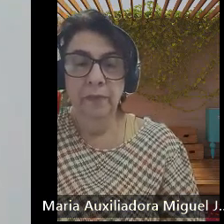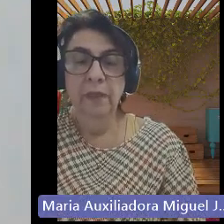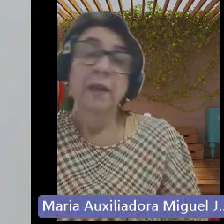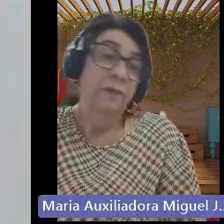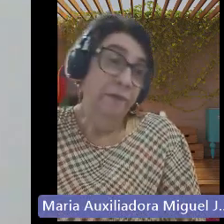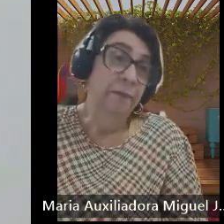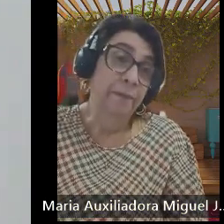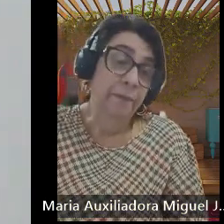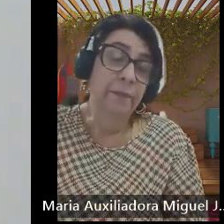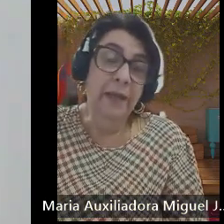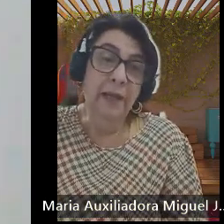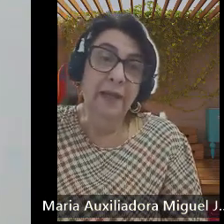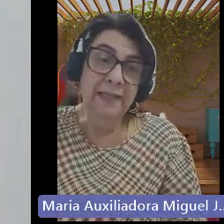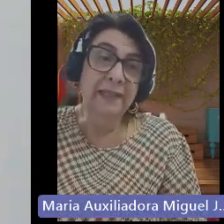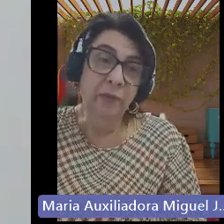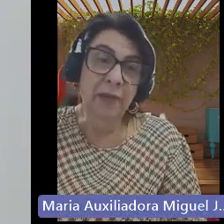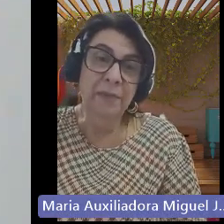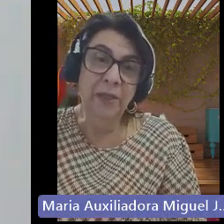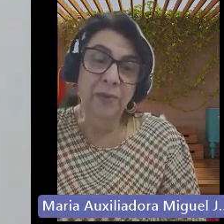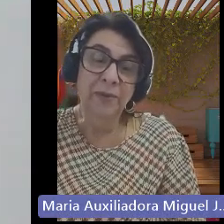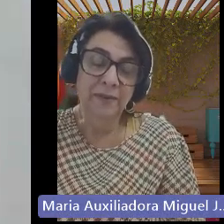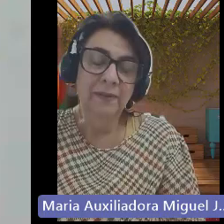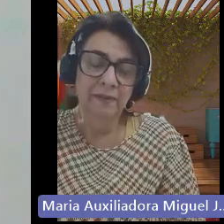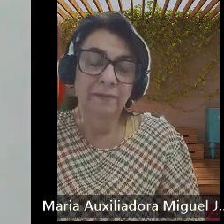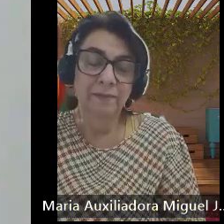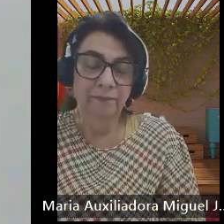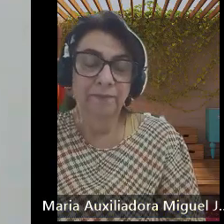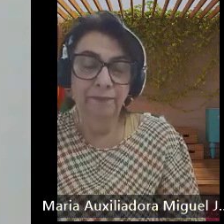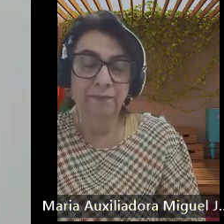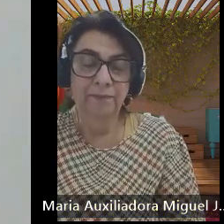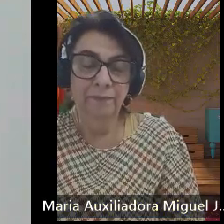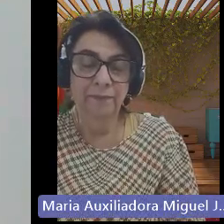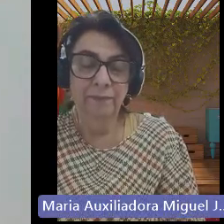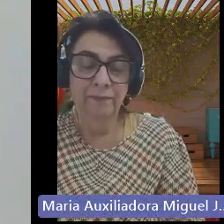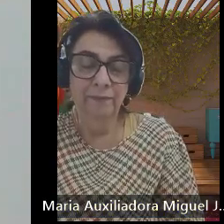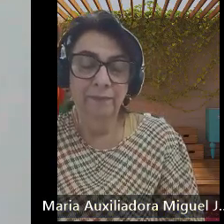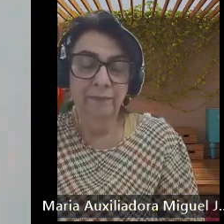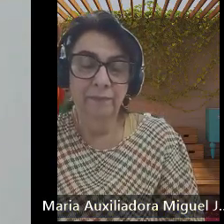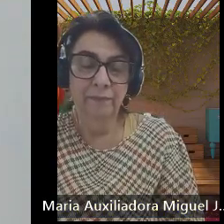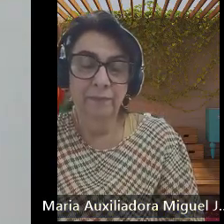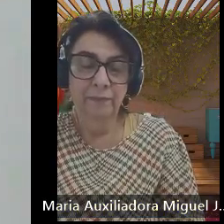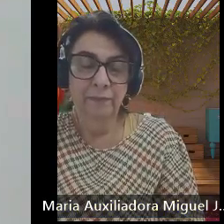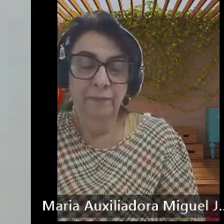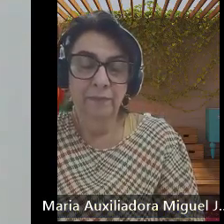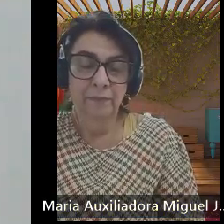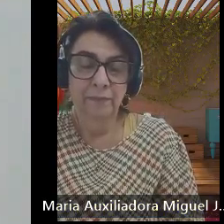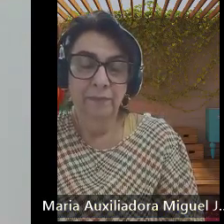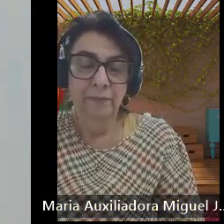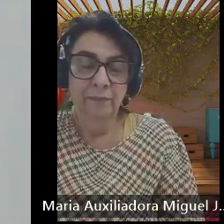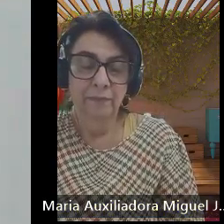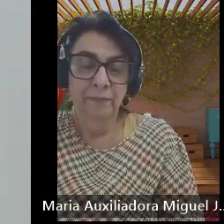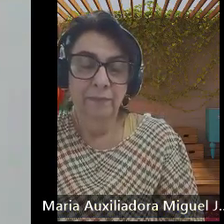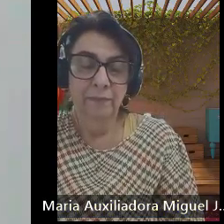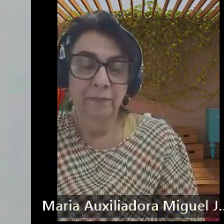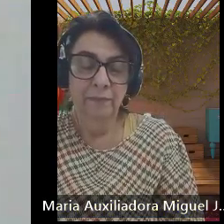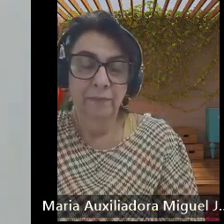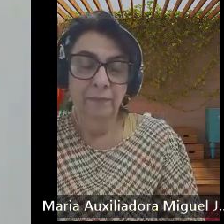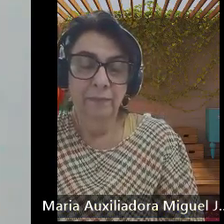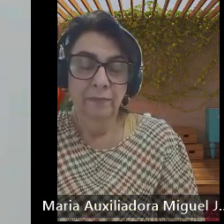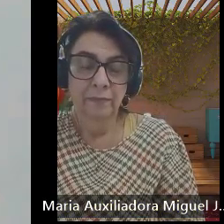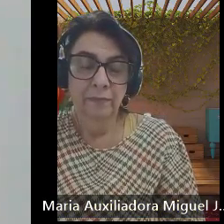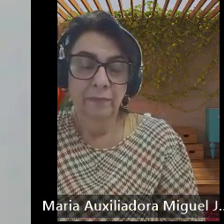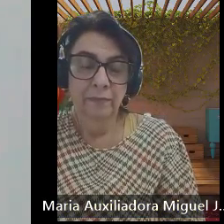também qual recurso que a gente possa buscar para Acertar o fazer uma caminho. ementa e que faça sentido, né? Assim, claro que não vai chegar no nível